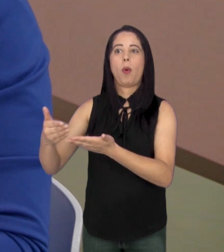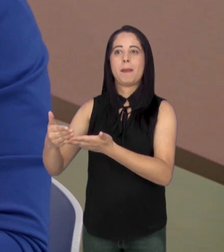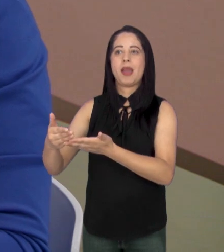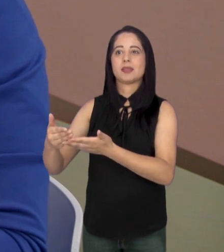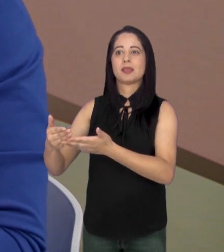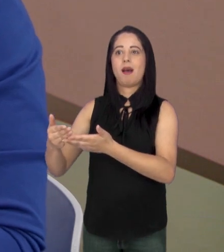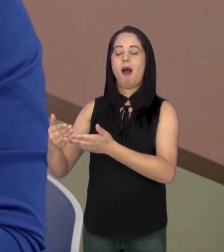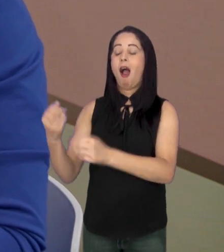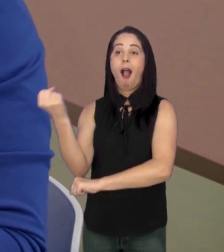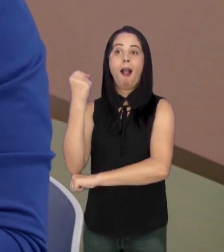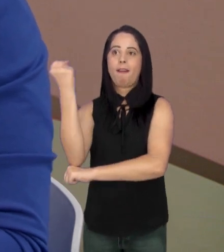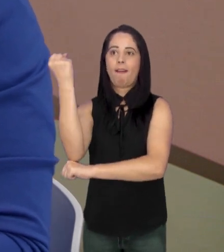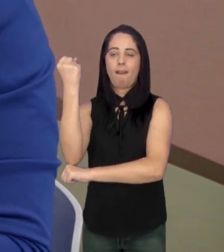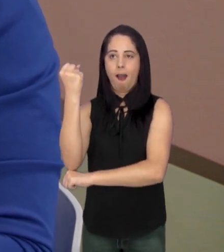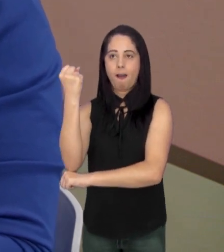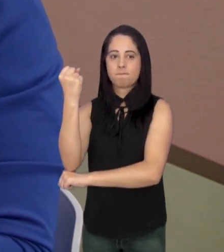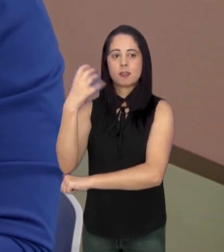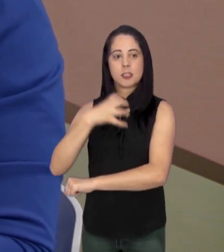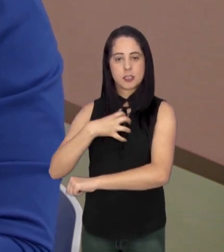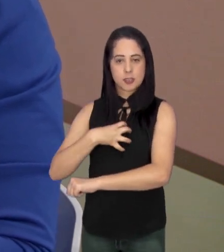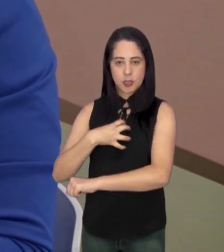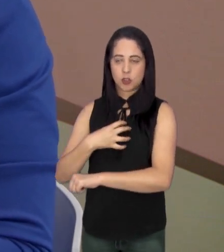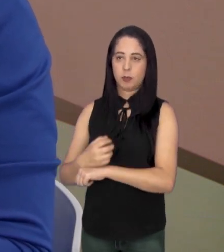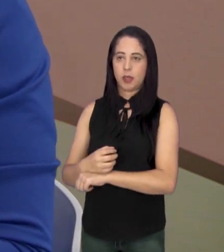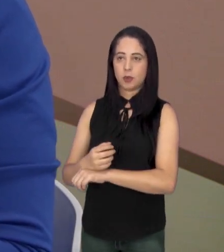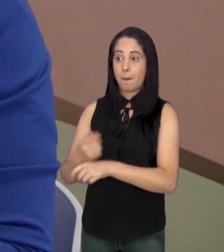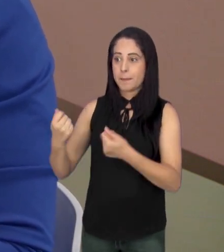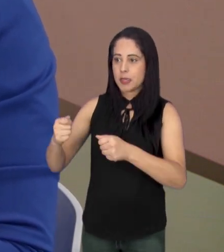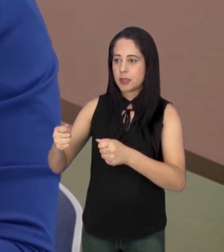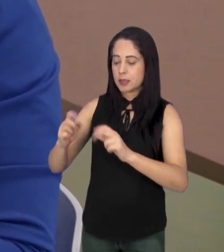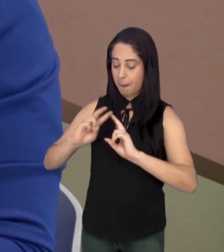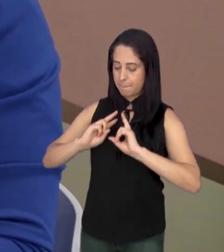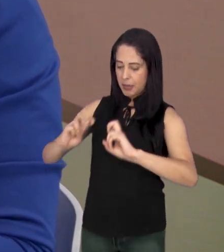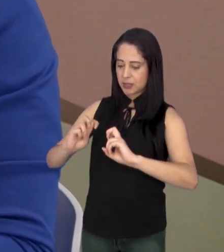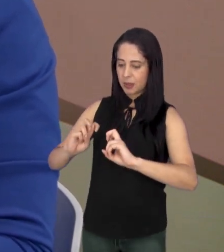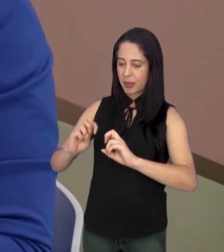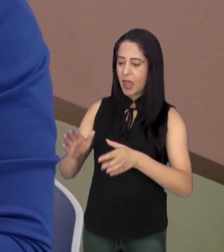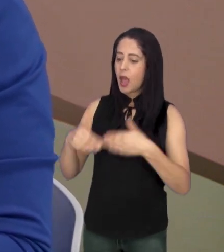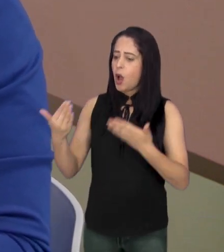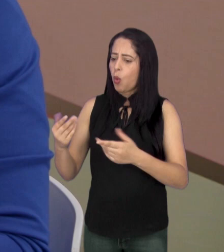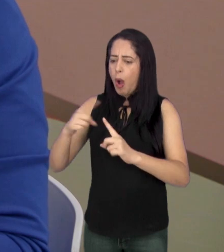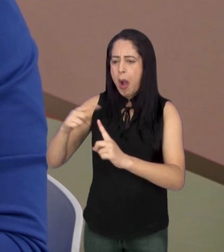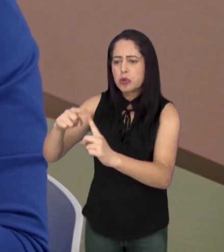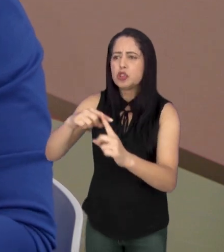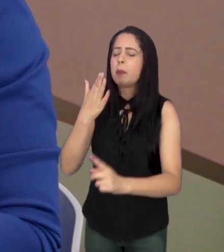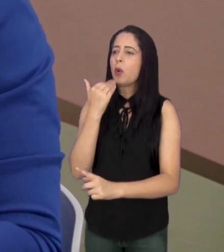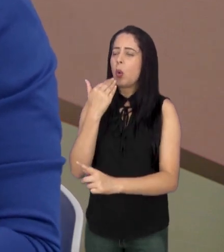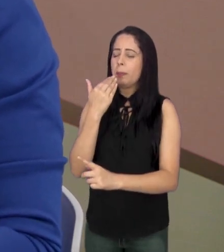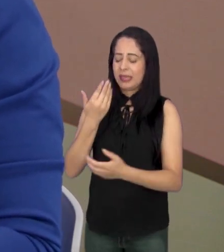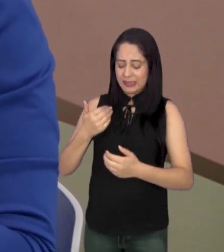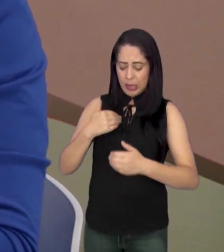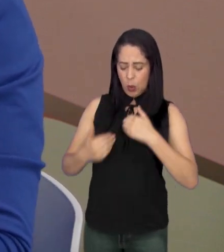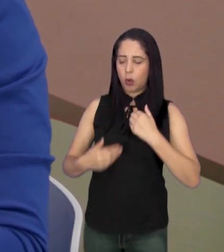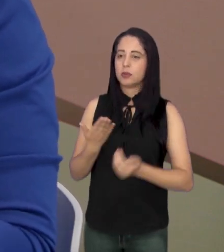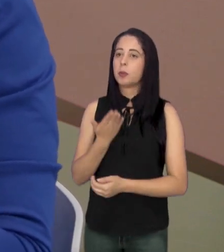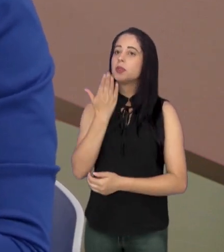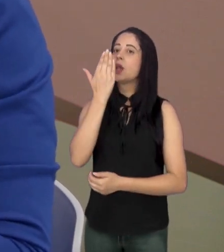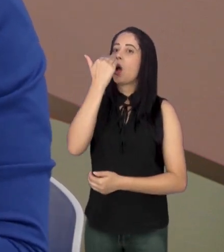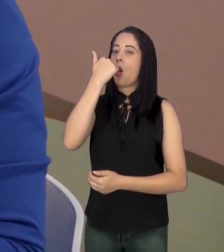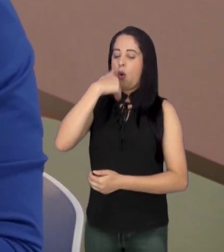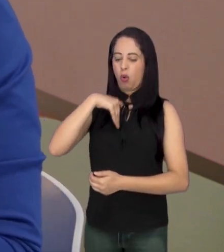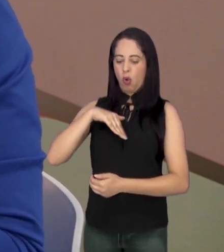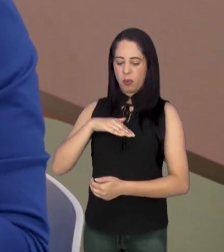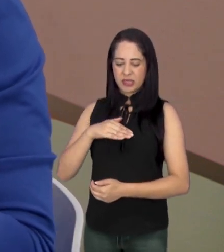muitos desconfortos e desequilíbrios. A gente precisa identificar quais os alimentos seu corpo não processa bem. Ele digere, mas ele não